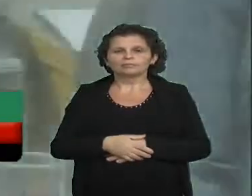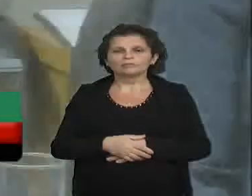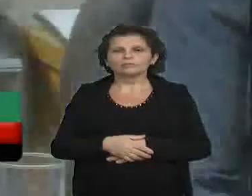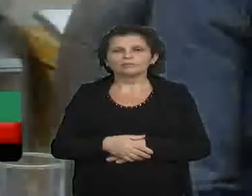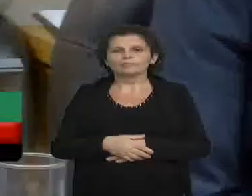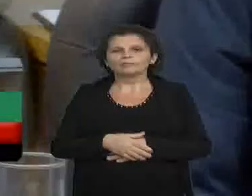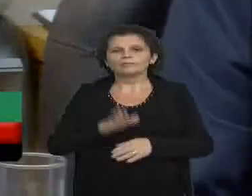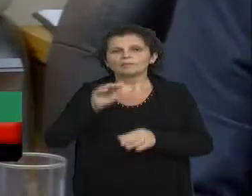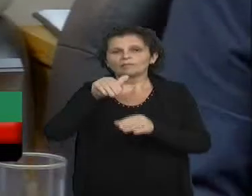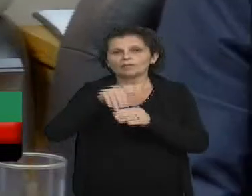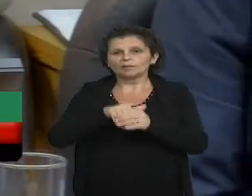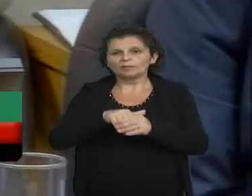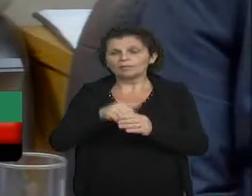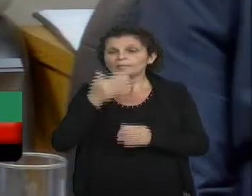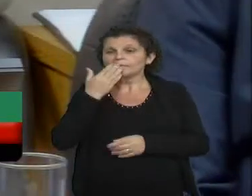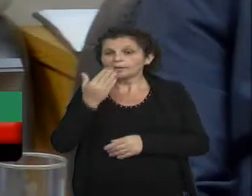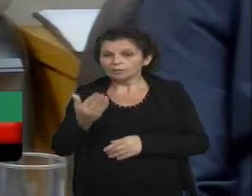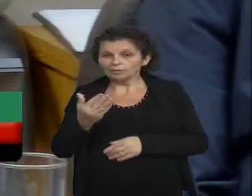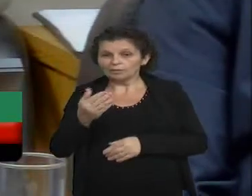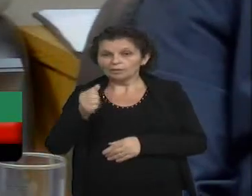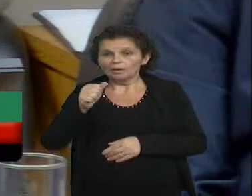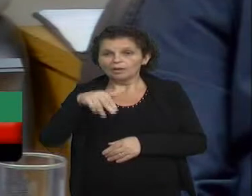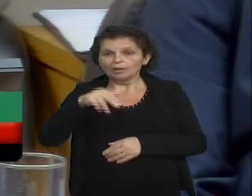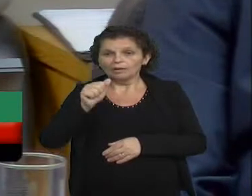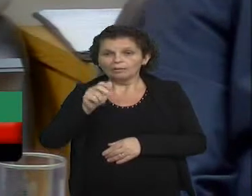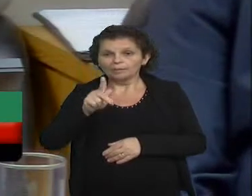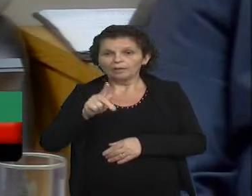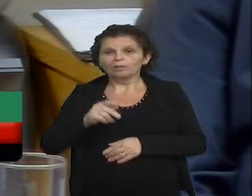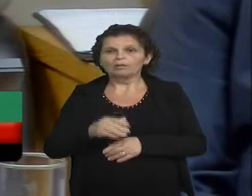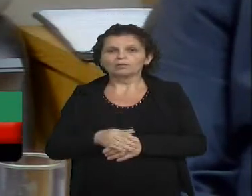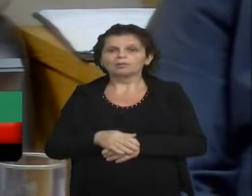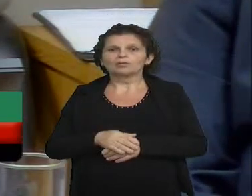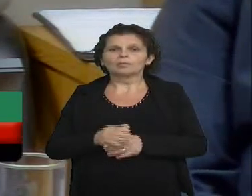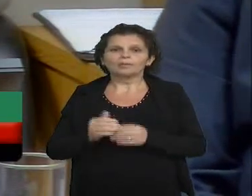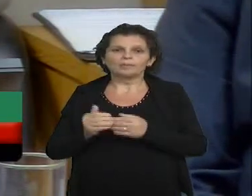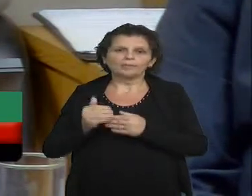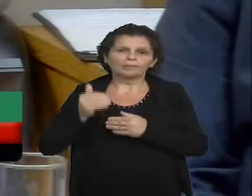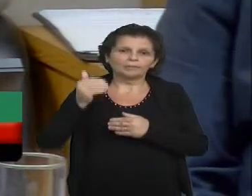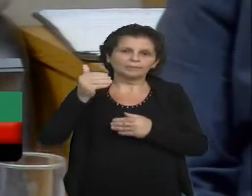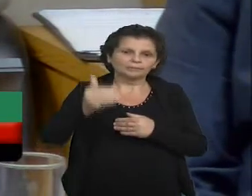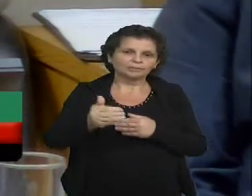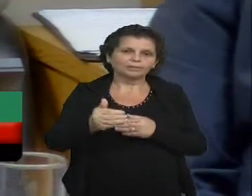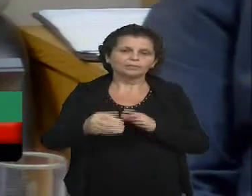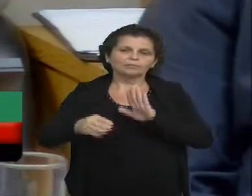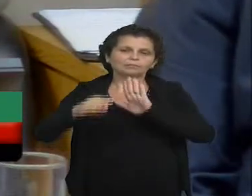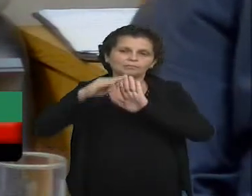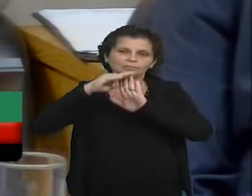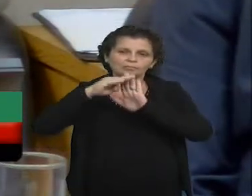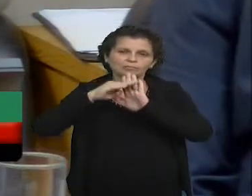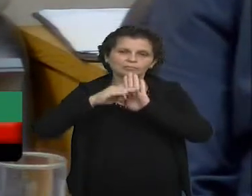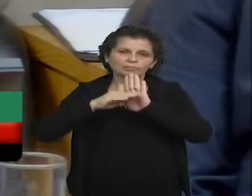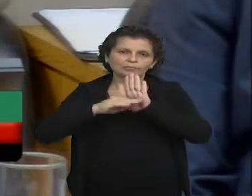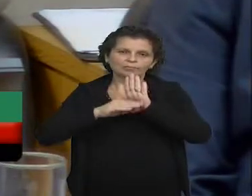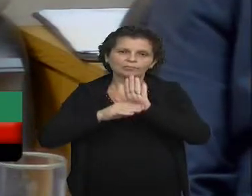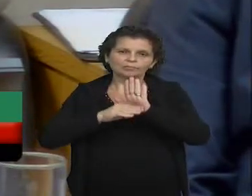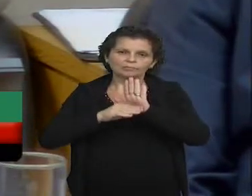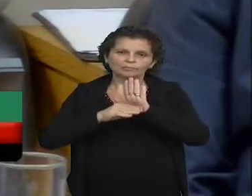Está em votação o pedido verbal da vereadora Ana Paula Rossi para que possamos